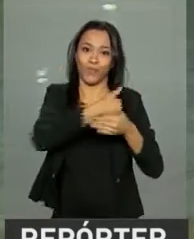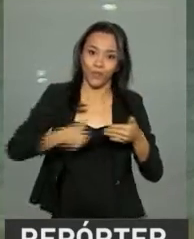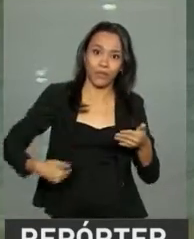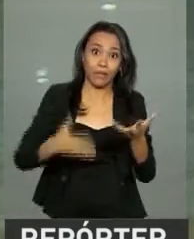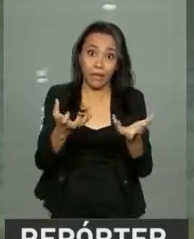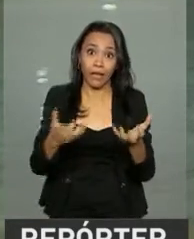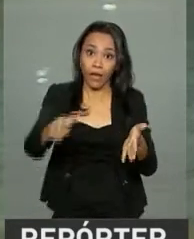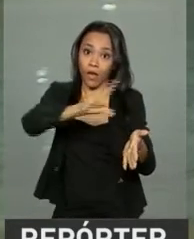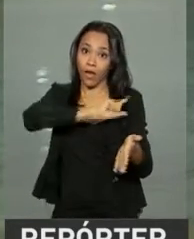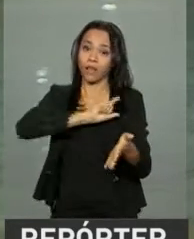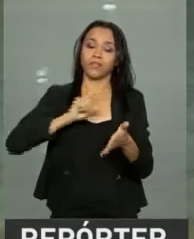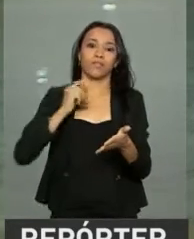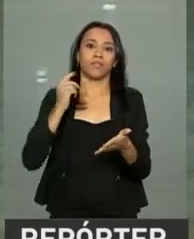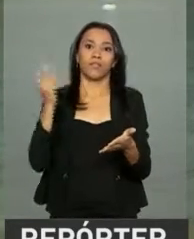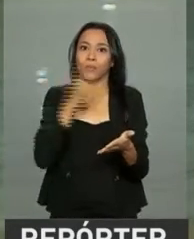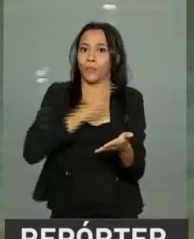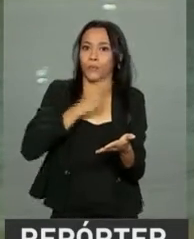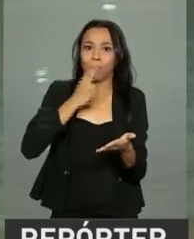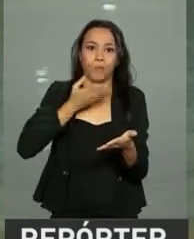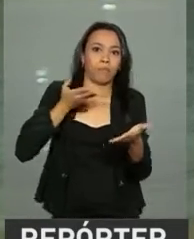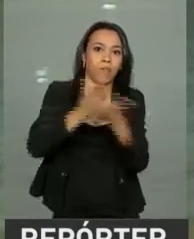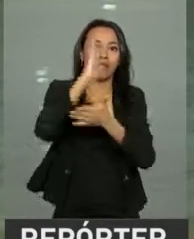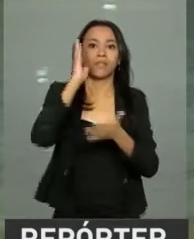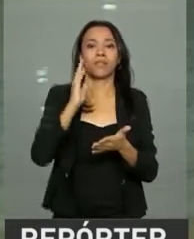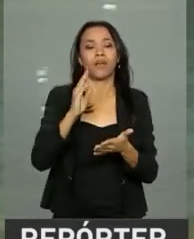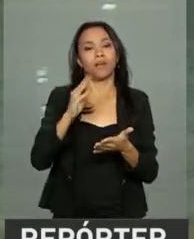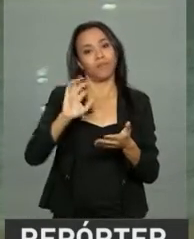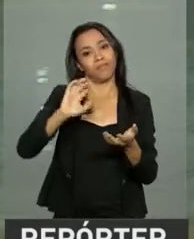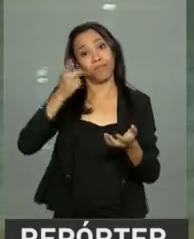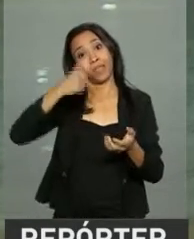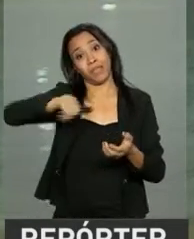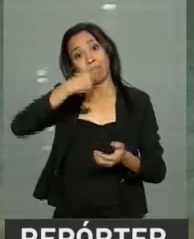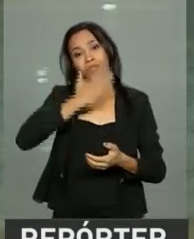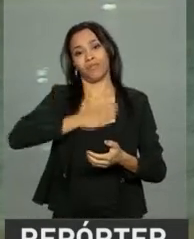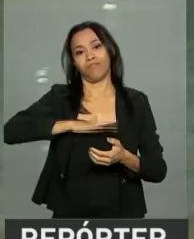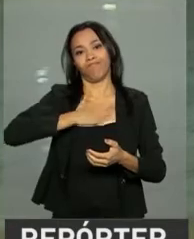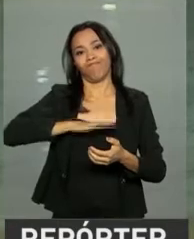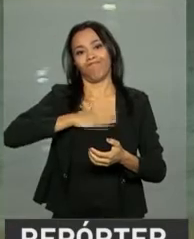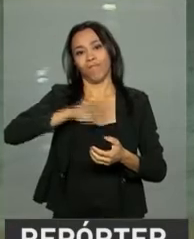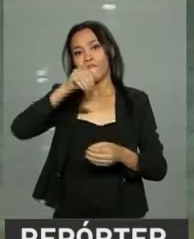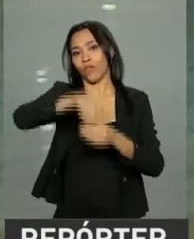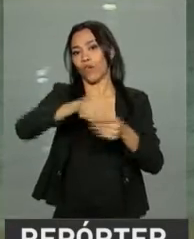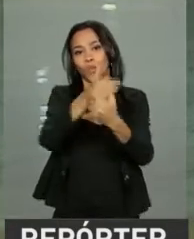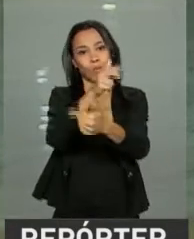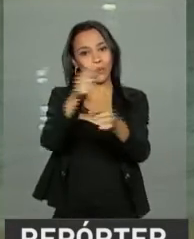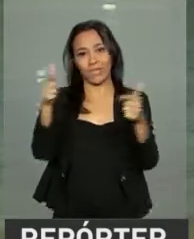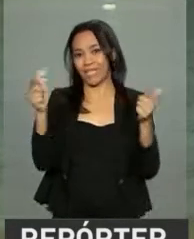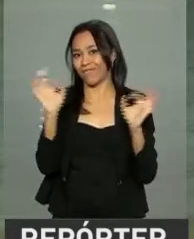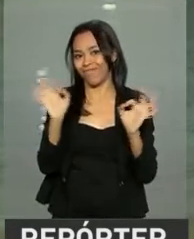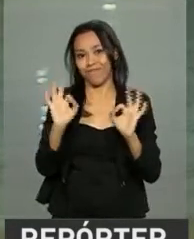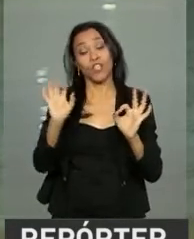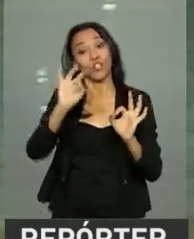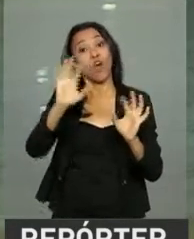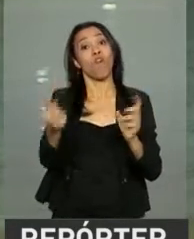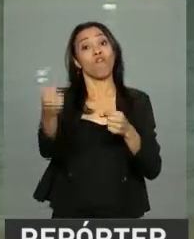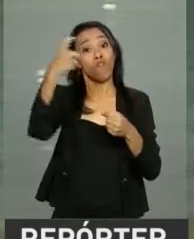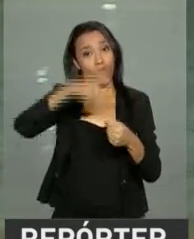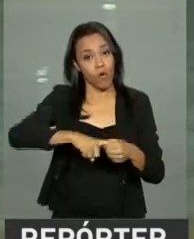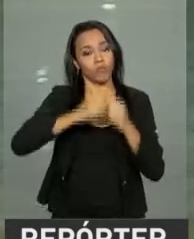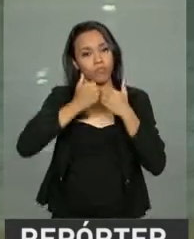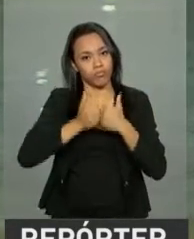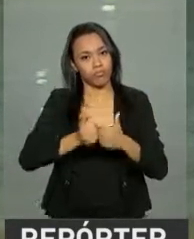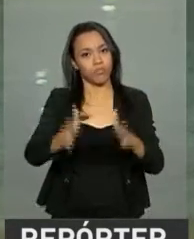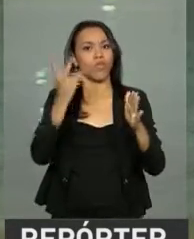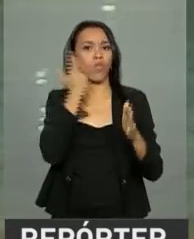antes do recesso branco já que a partir do recesso branco os parlamentares só voltam só voltam a votar